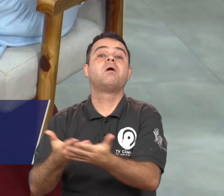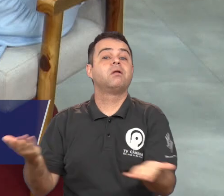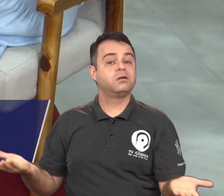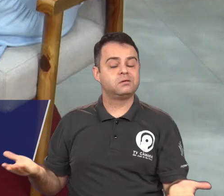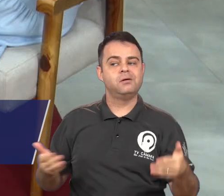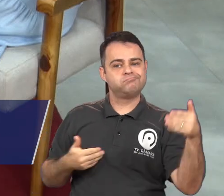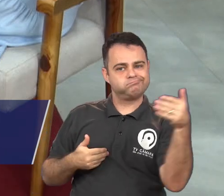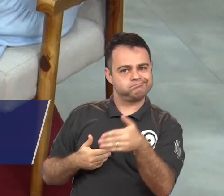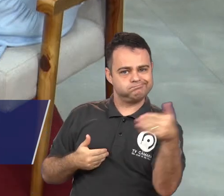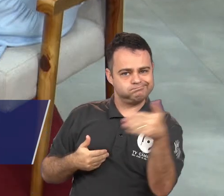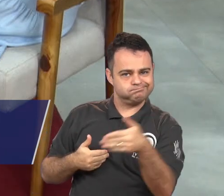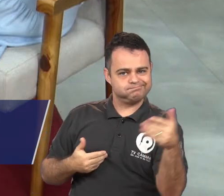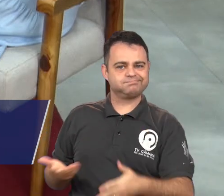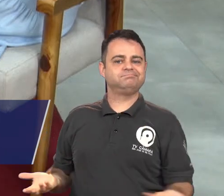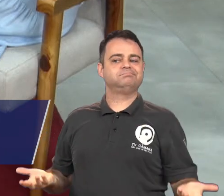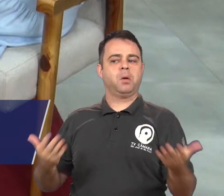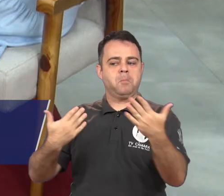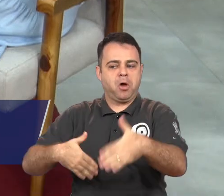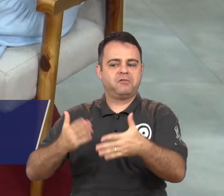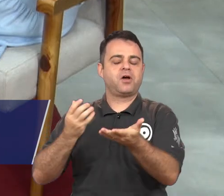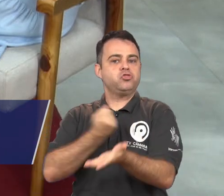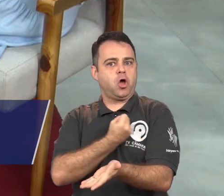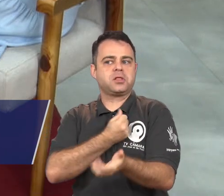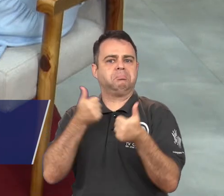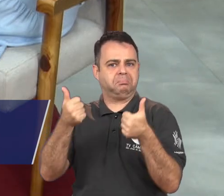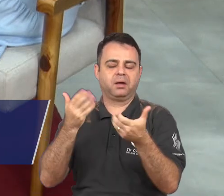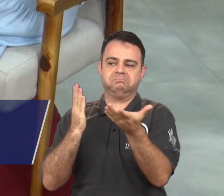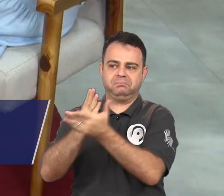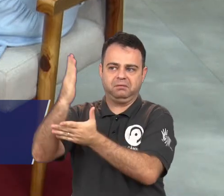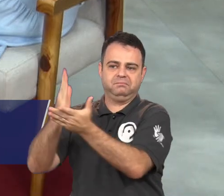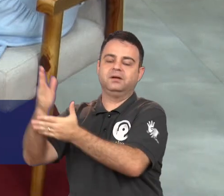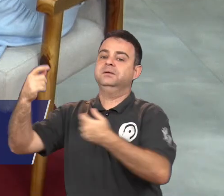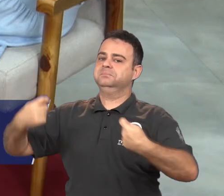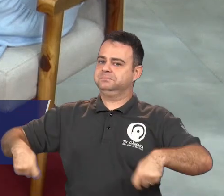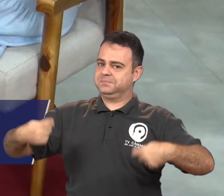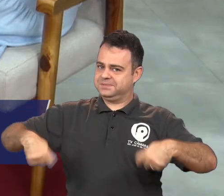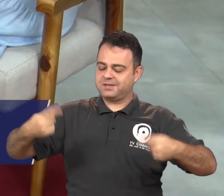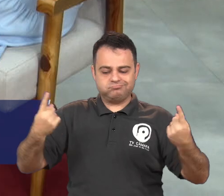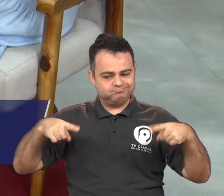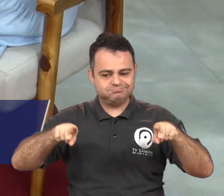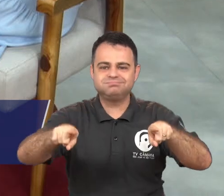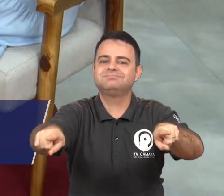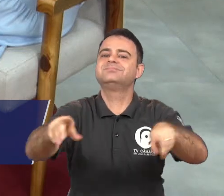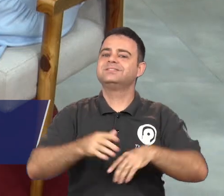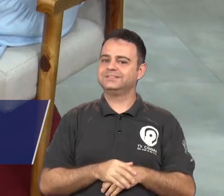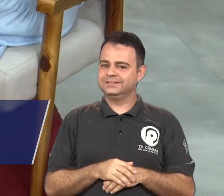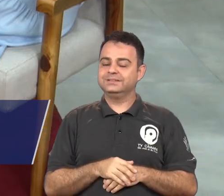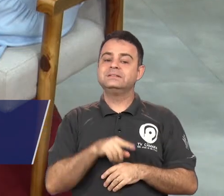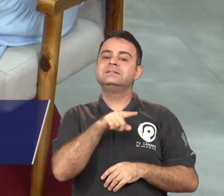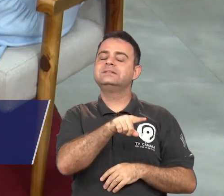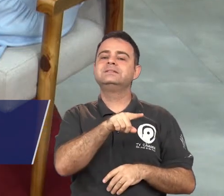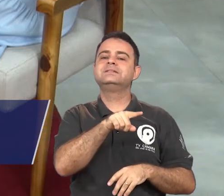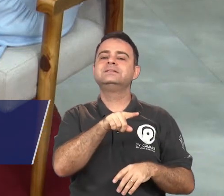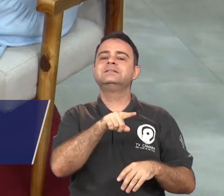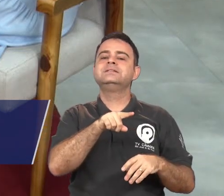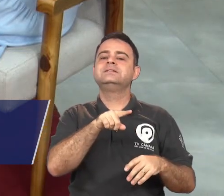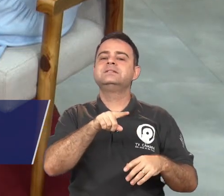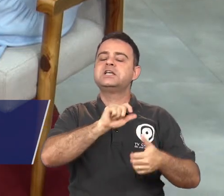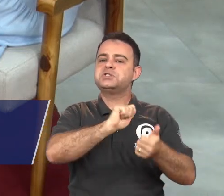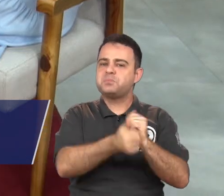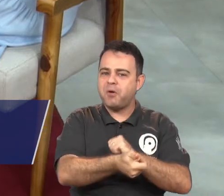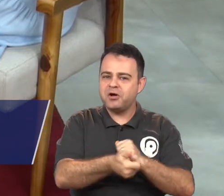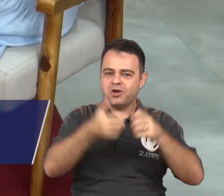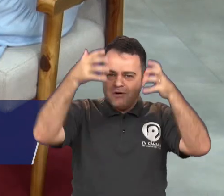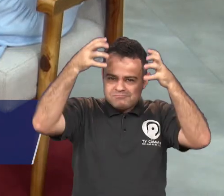é a dedicação, tem que tirar boas notas, principalmente essa cultura do futebol americano, você tem que